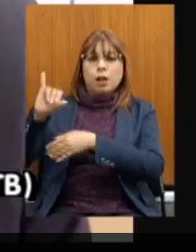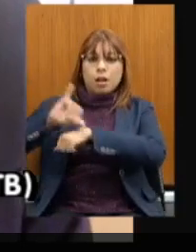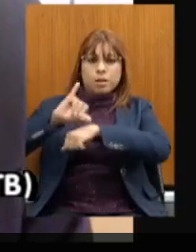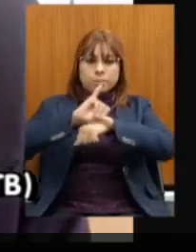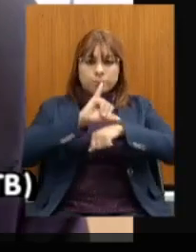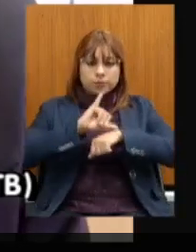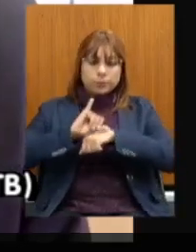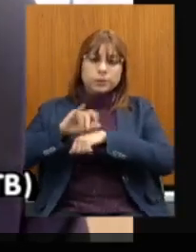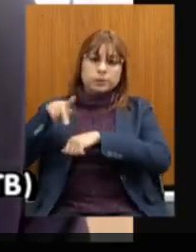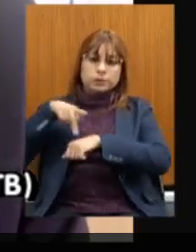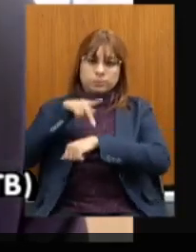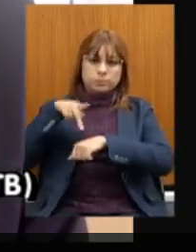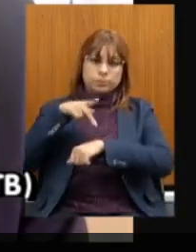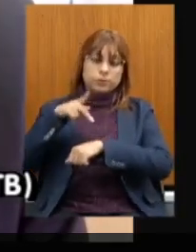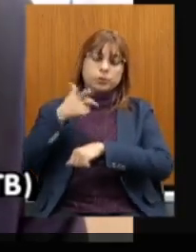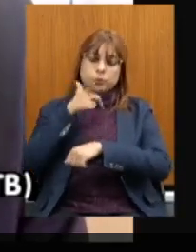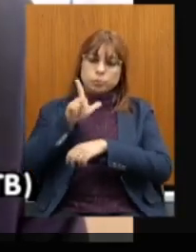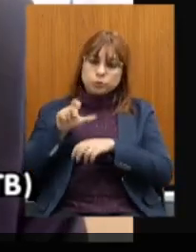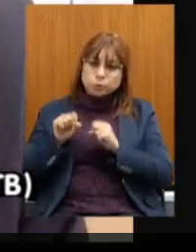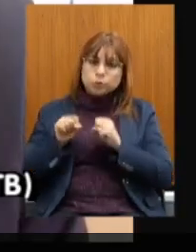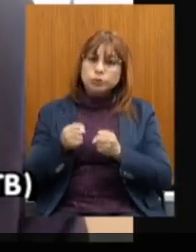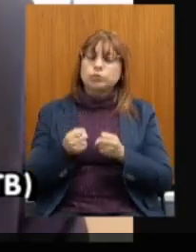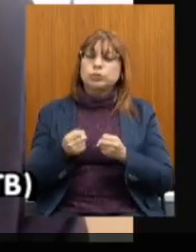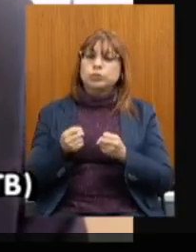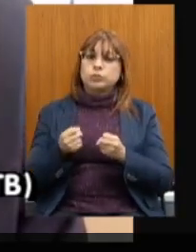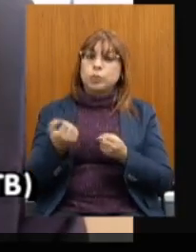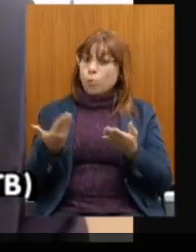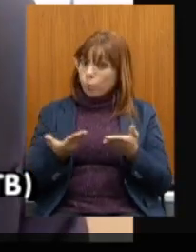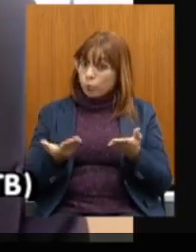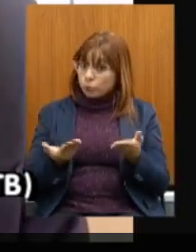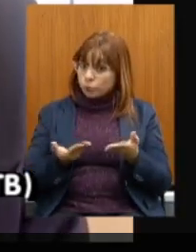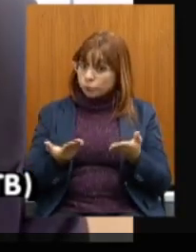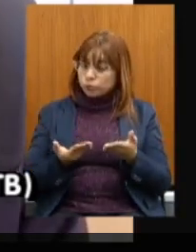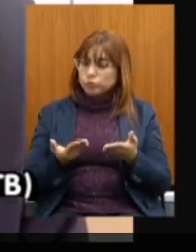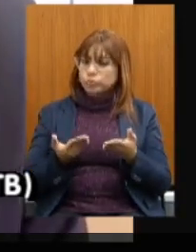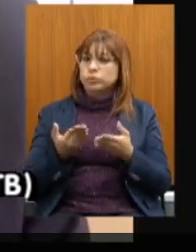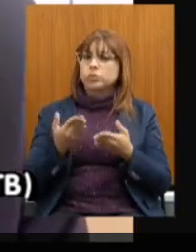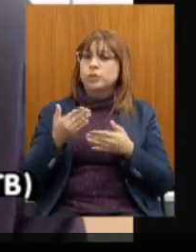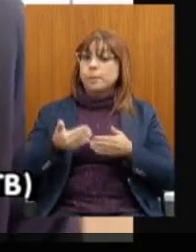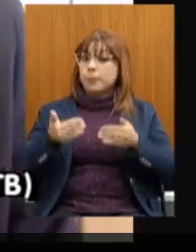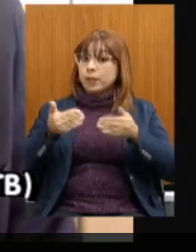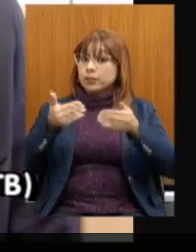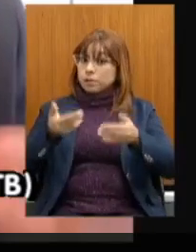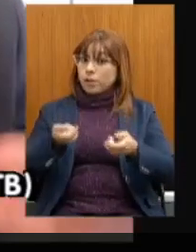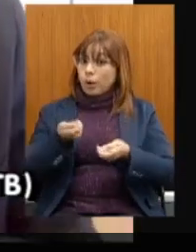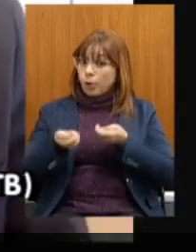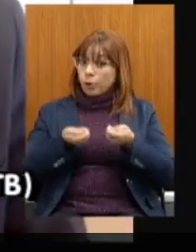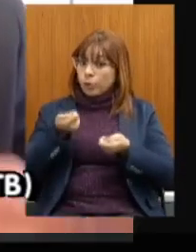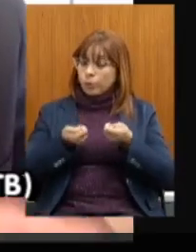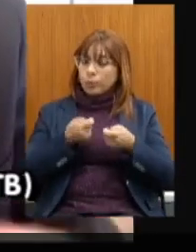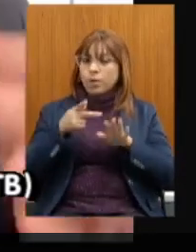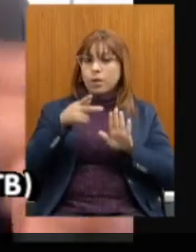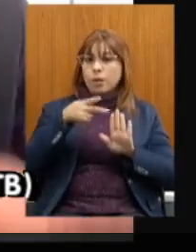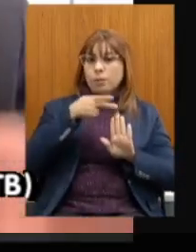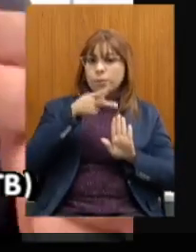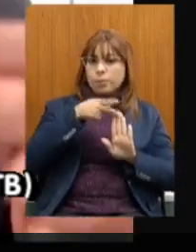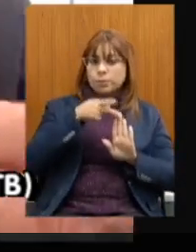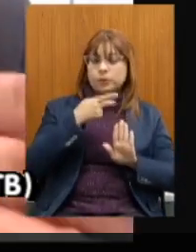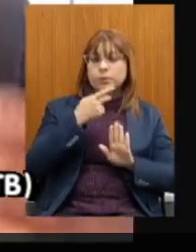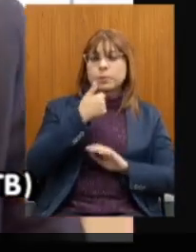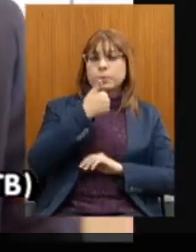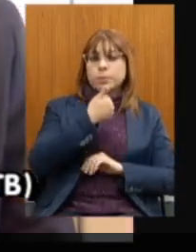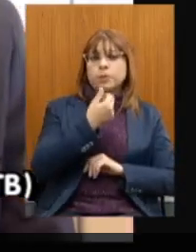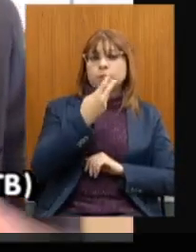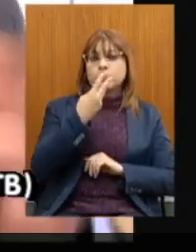e tiveram a garantia hoje do Ministério da Economia que a portaria